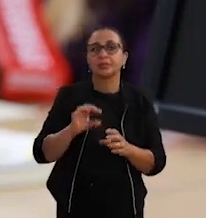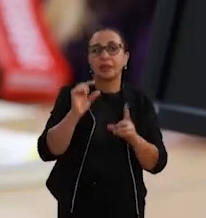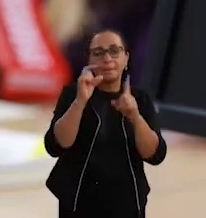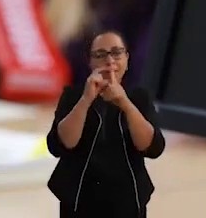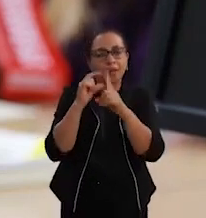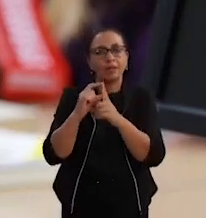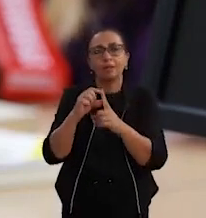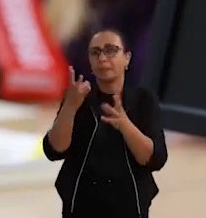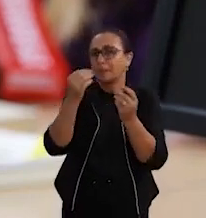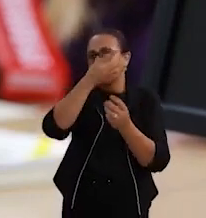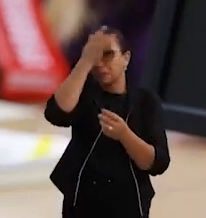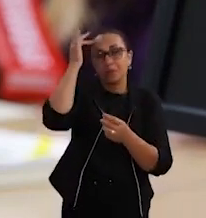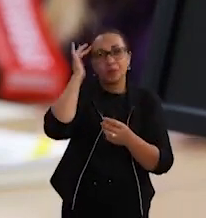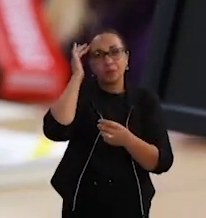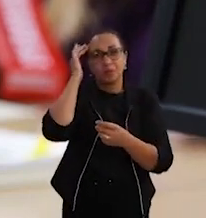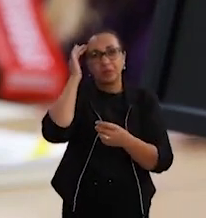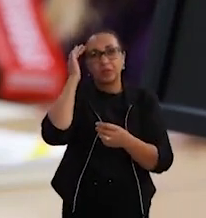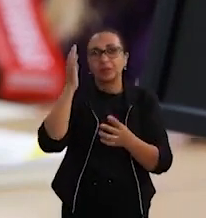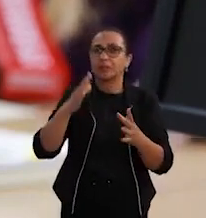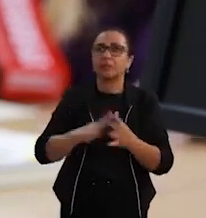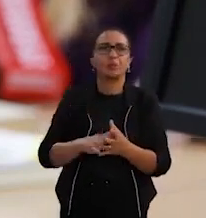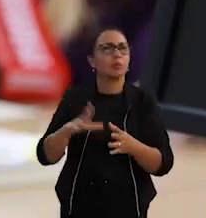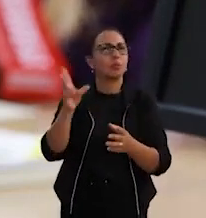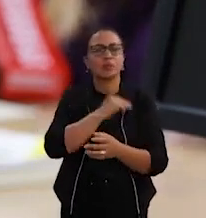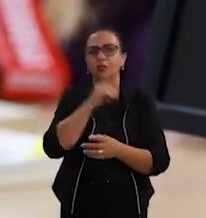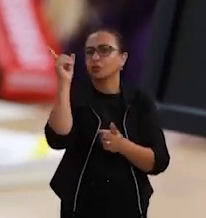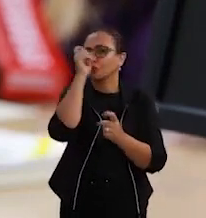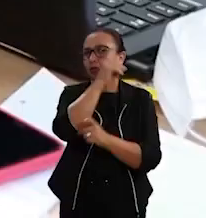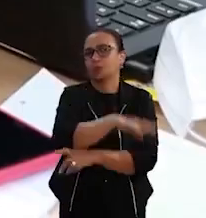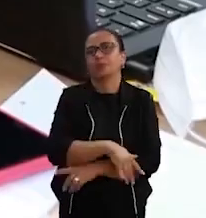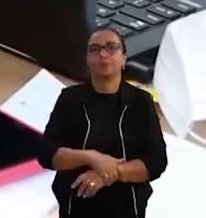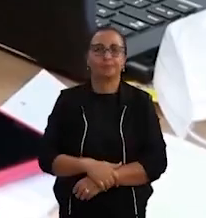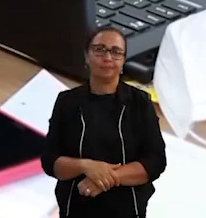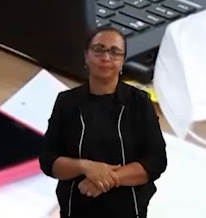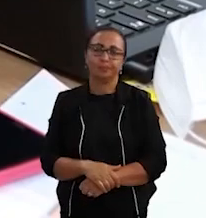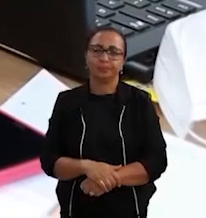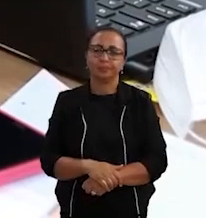que, para a maioria das pessoas, são alienígenas.